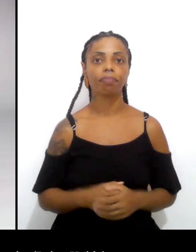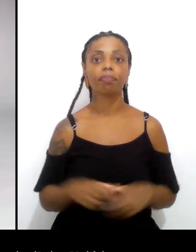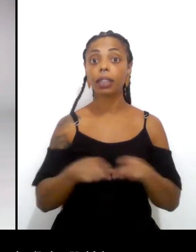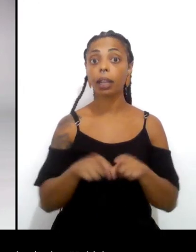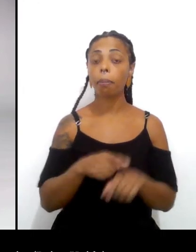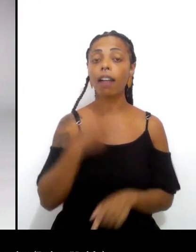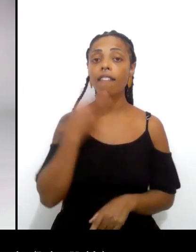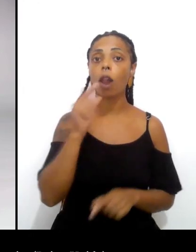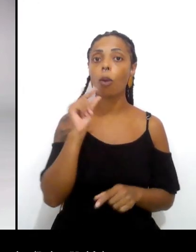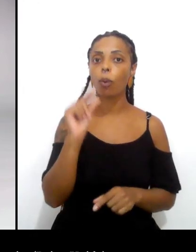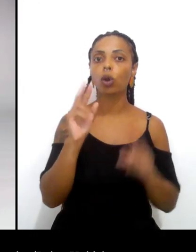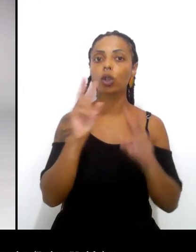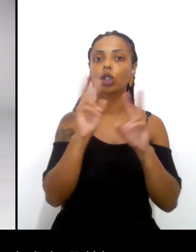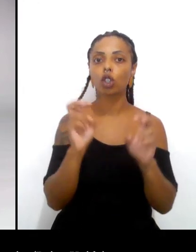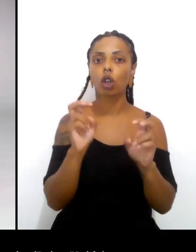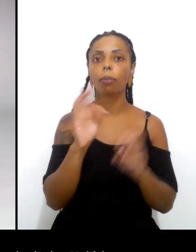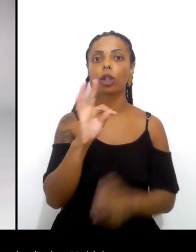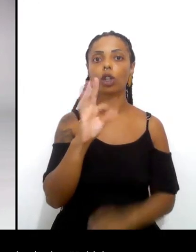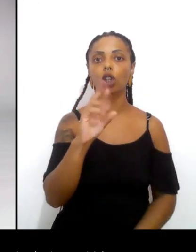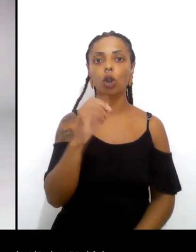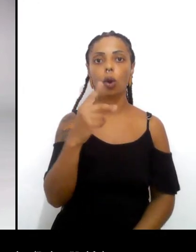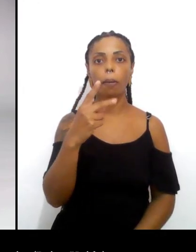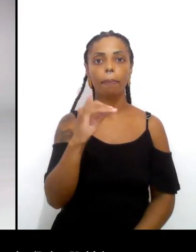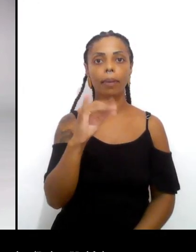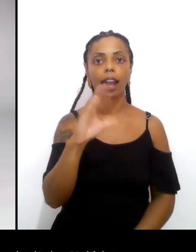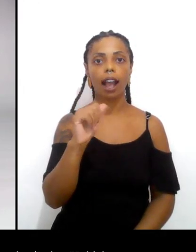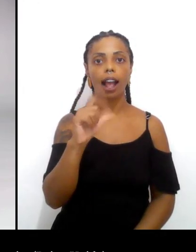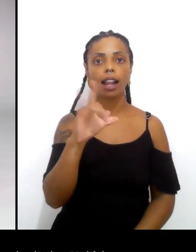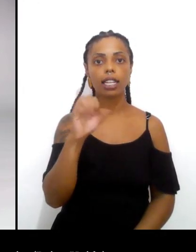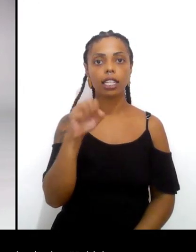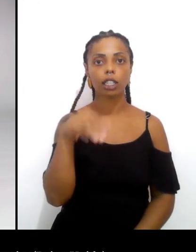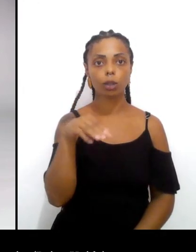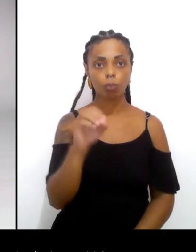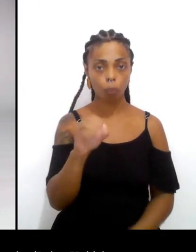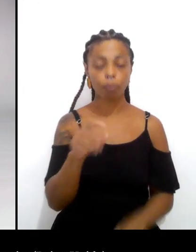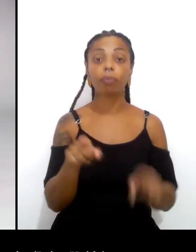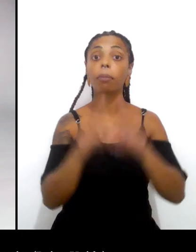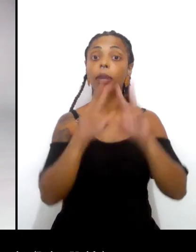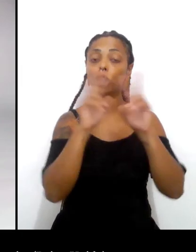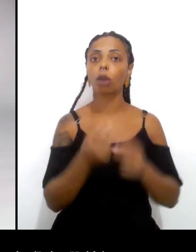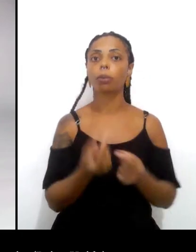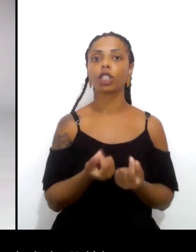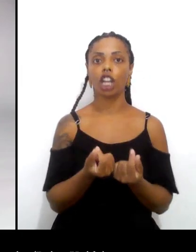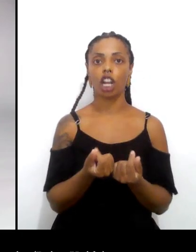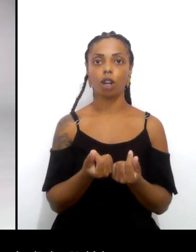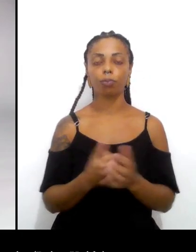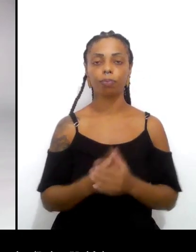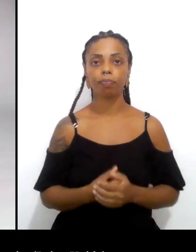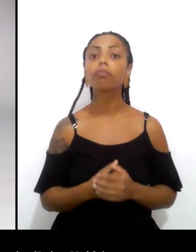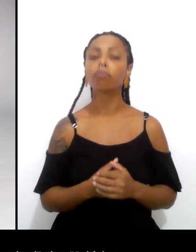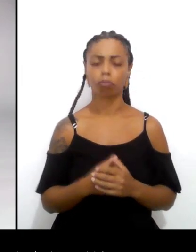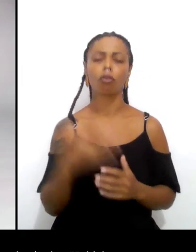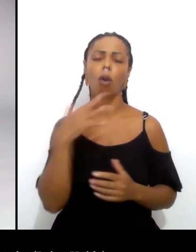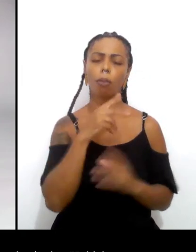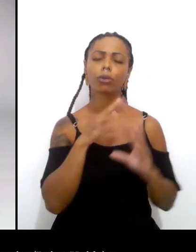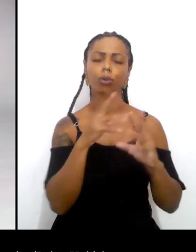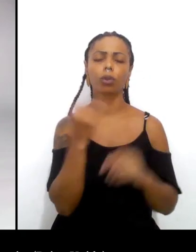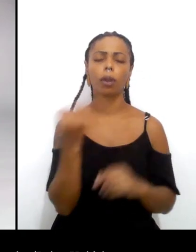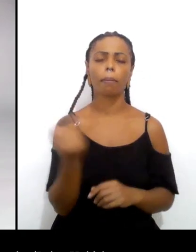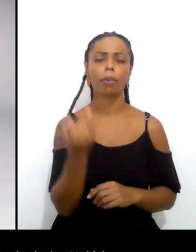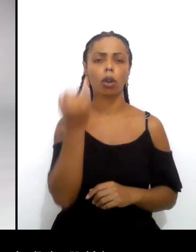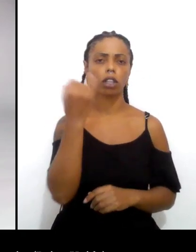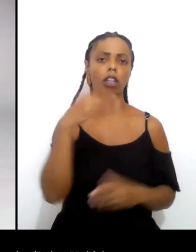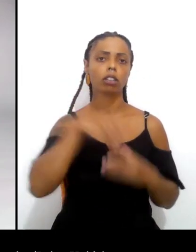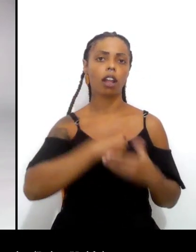sobre tropicalismo e sobre dinheiro Claro tudo isso é muito importante na vida de